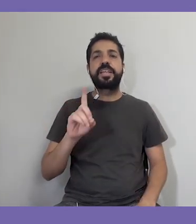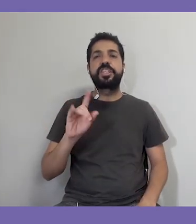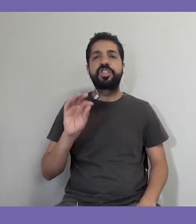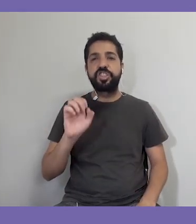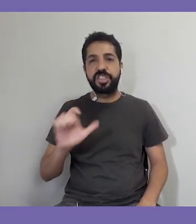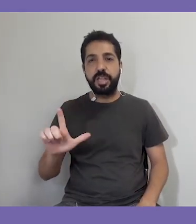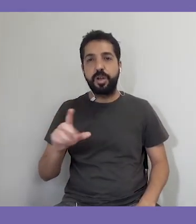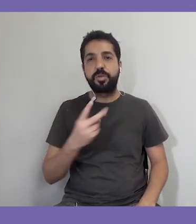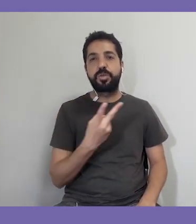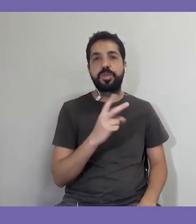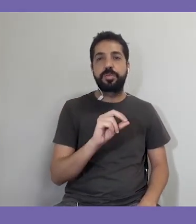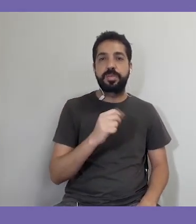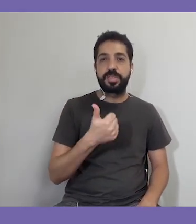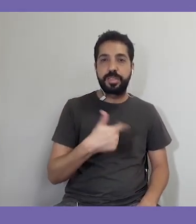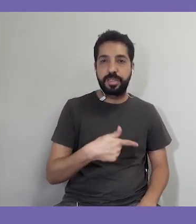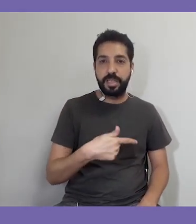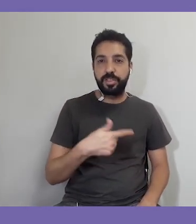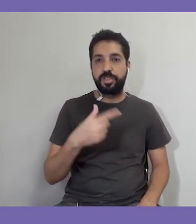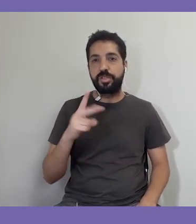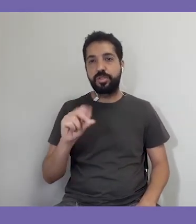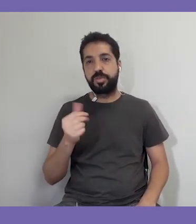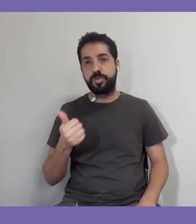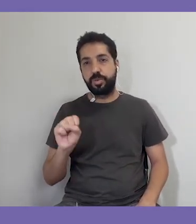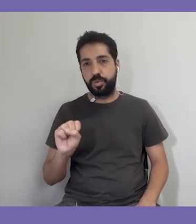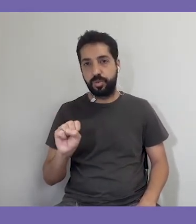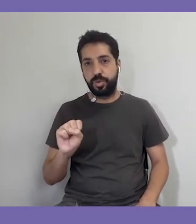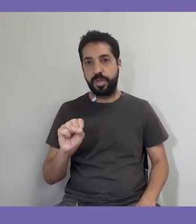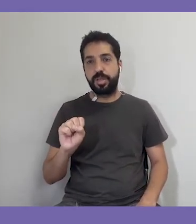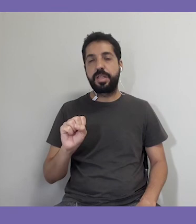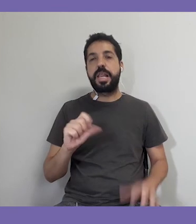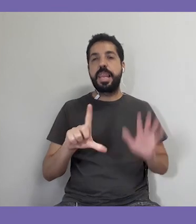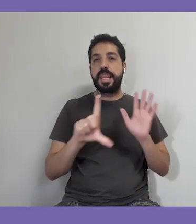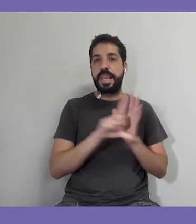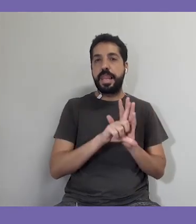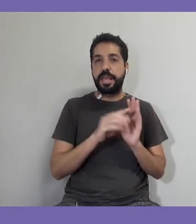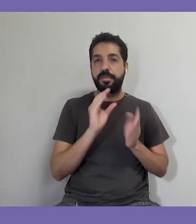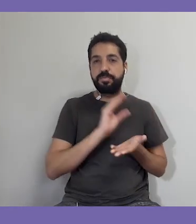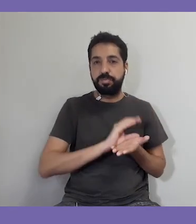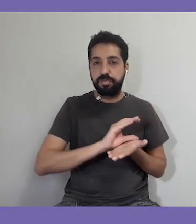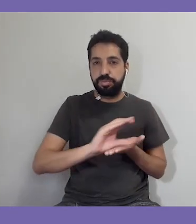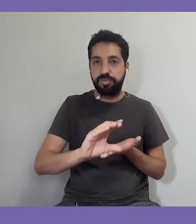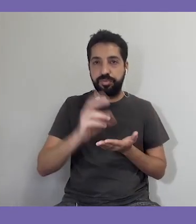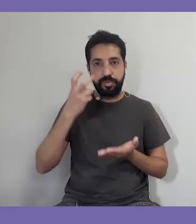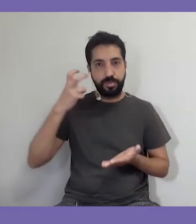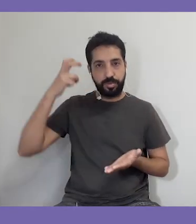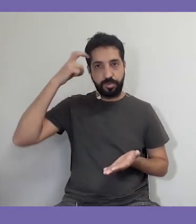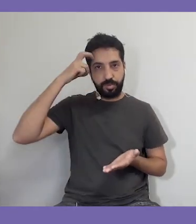aprovada no edital 2017-2018 da Lei Municipal de Incentivo à Cultura.